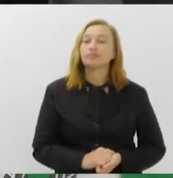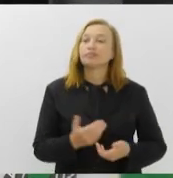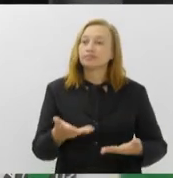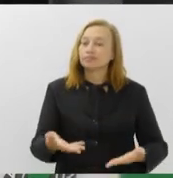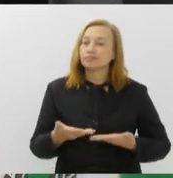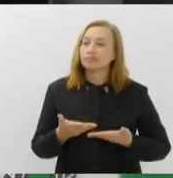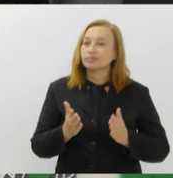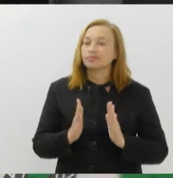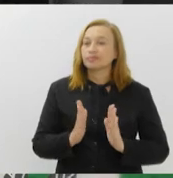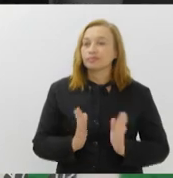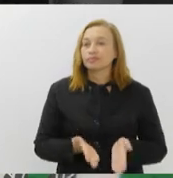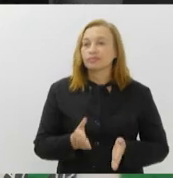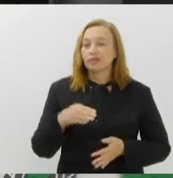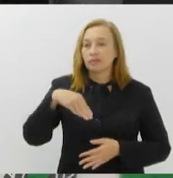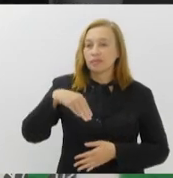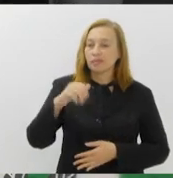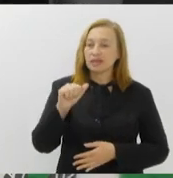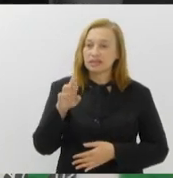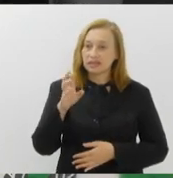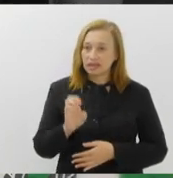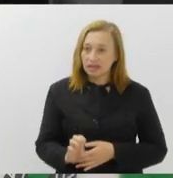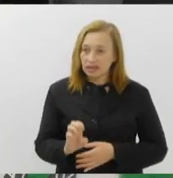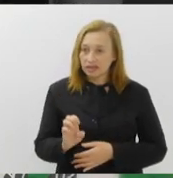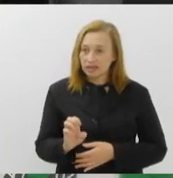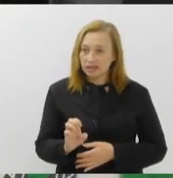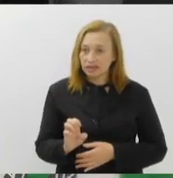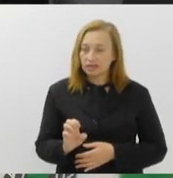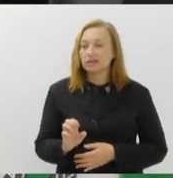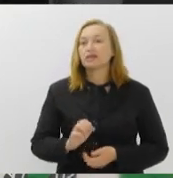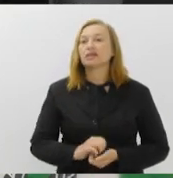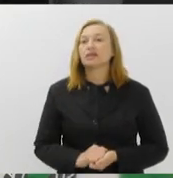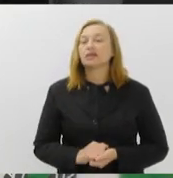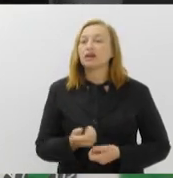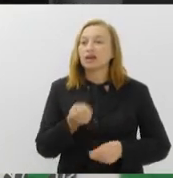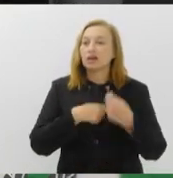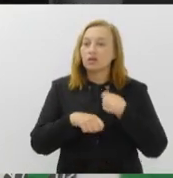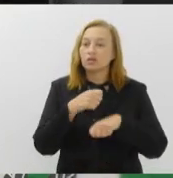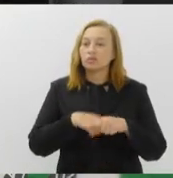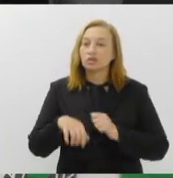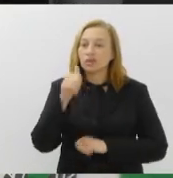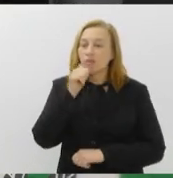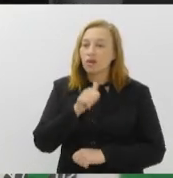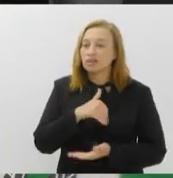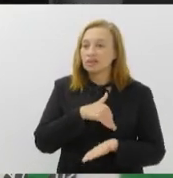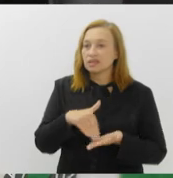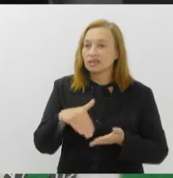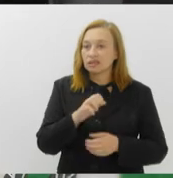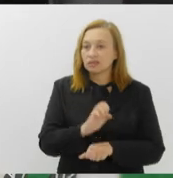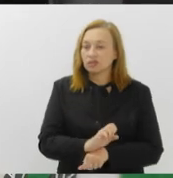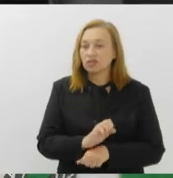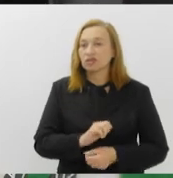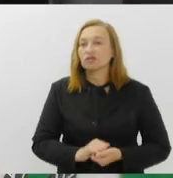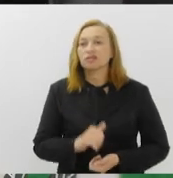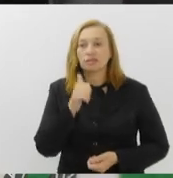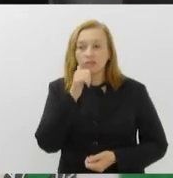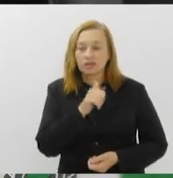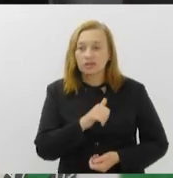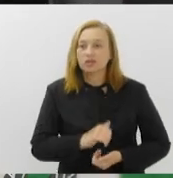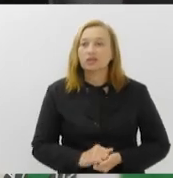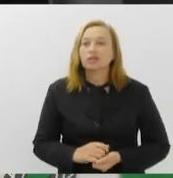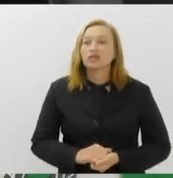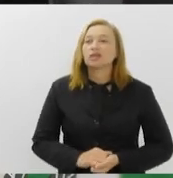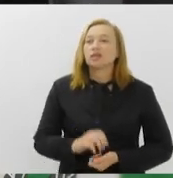agora a senhora Marcele Porto, da Superintendência de Autonomia Econômica da Mulher, da Secretaria de Estado da Mulher. A senhora